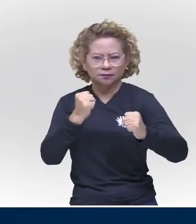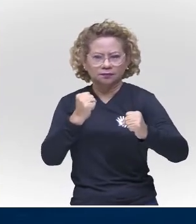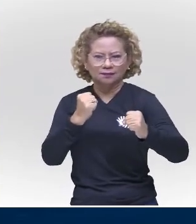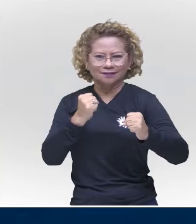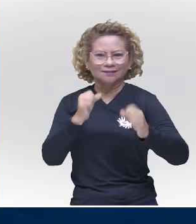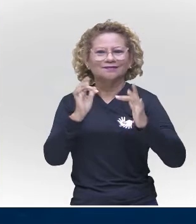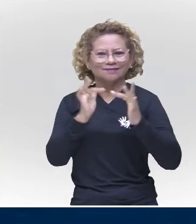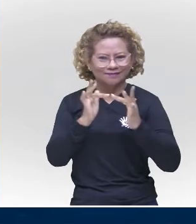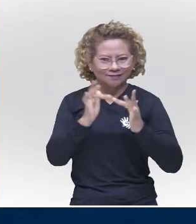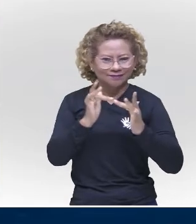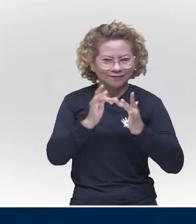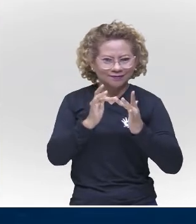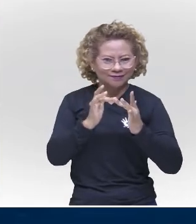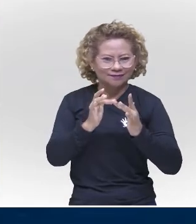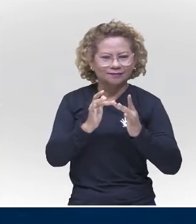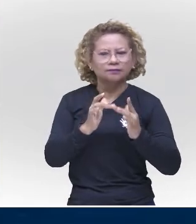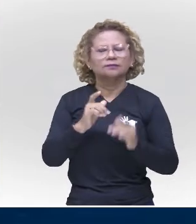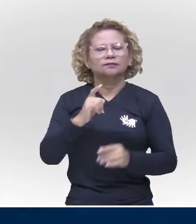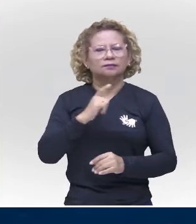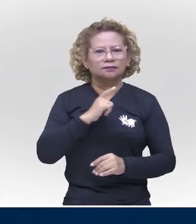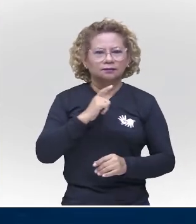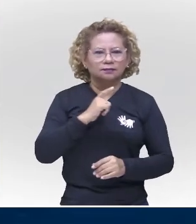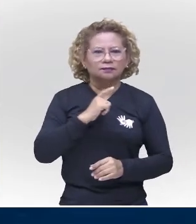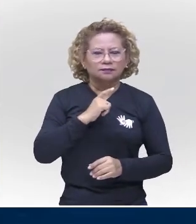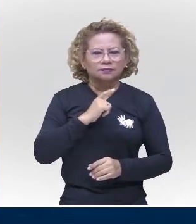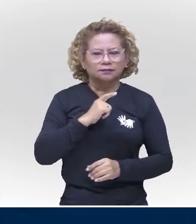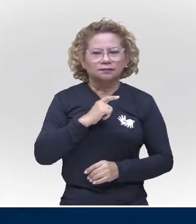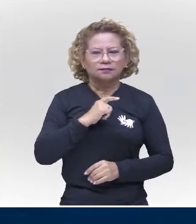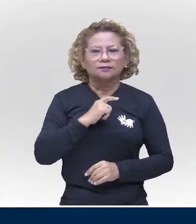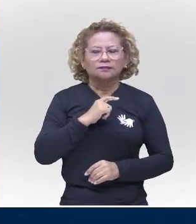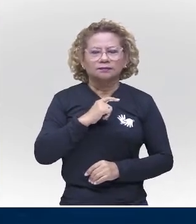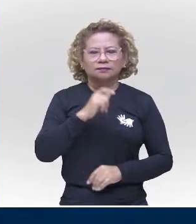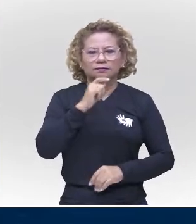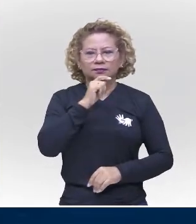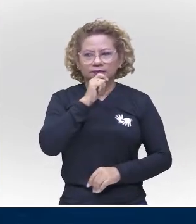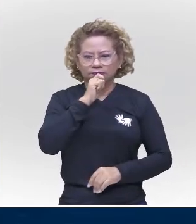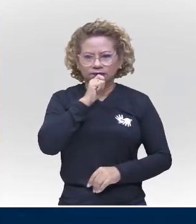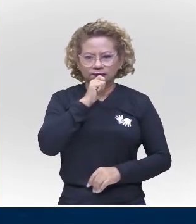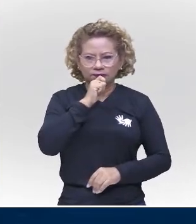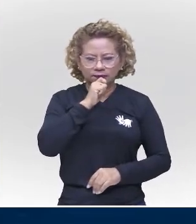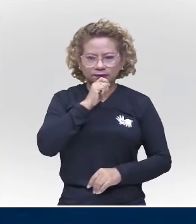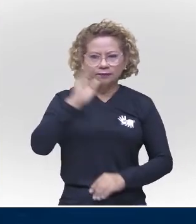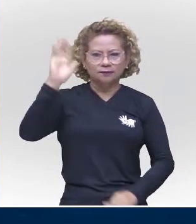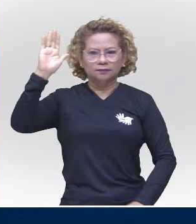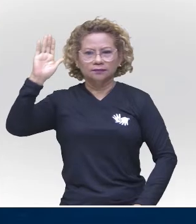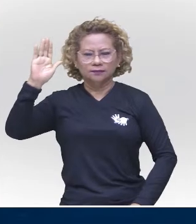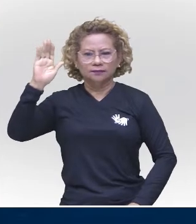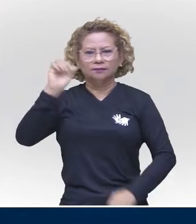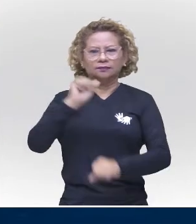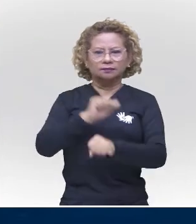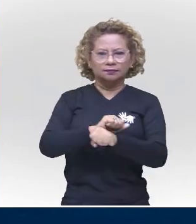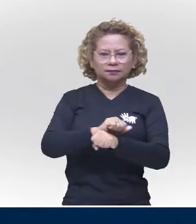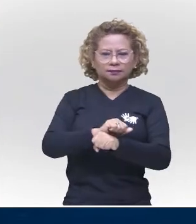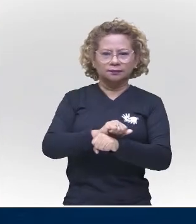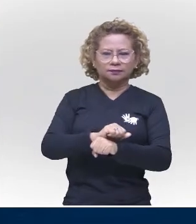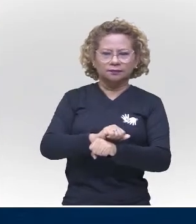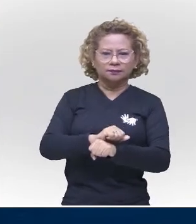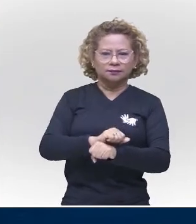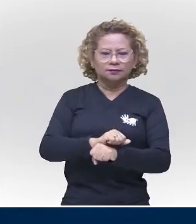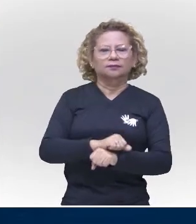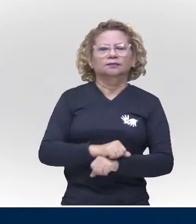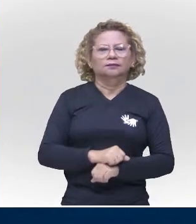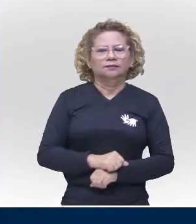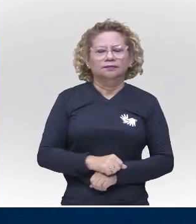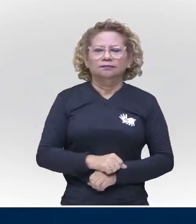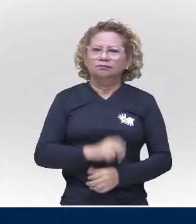esgrima, os adversários, eles interferem diretamente na ação dos outros o tempo todo.